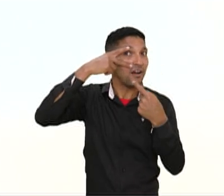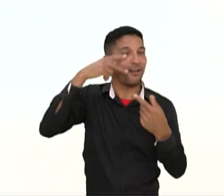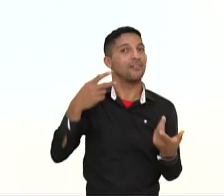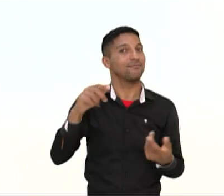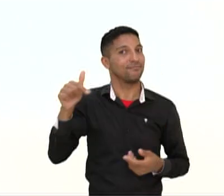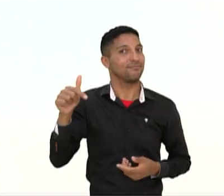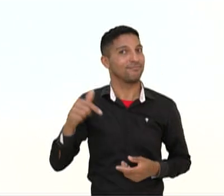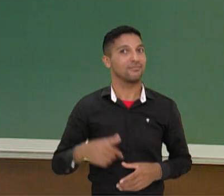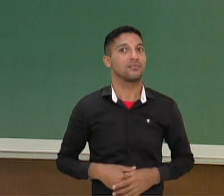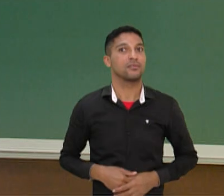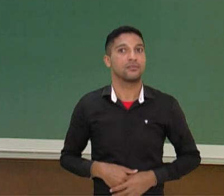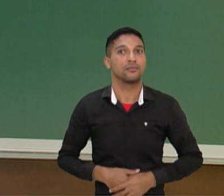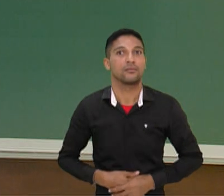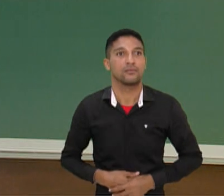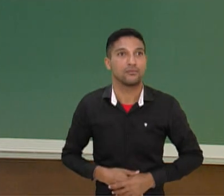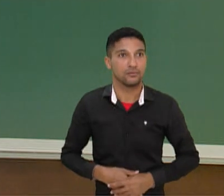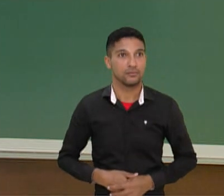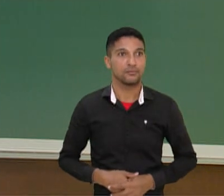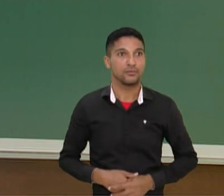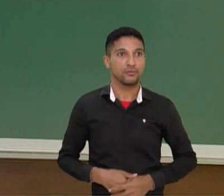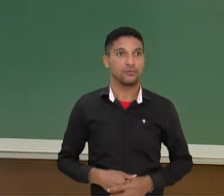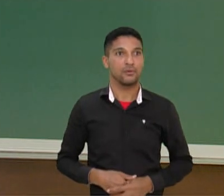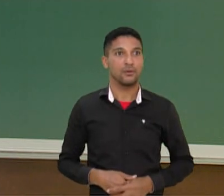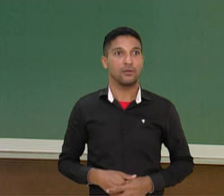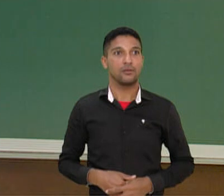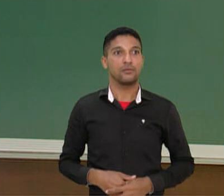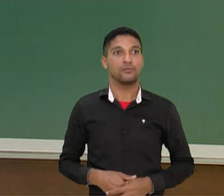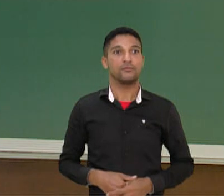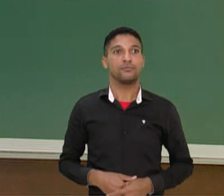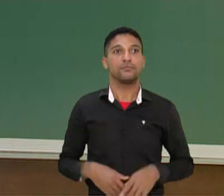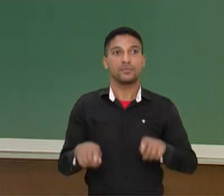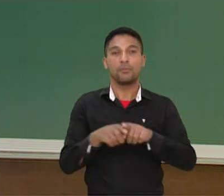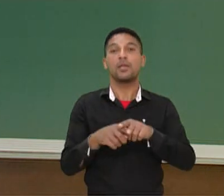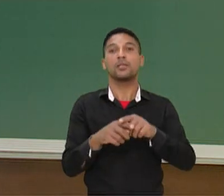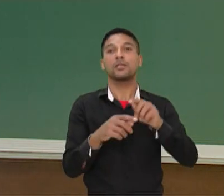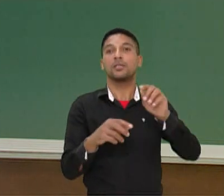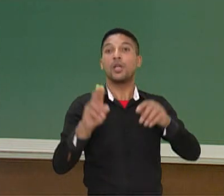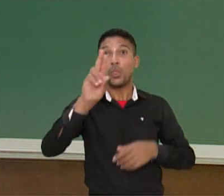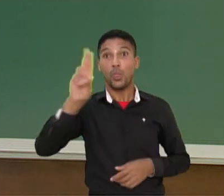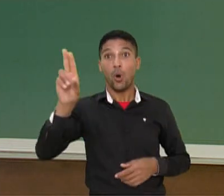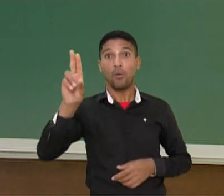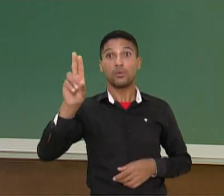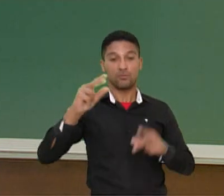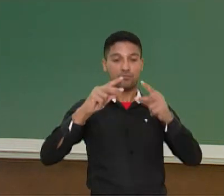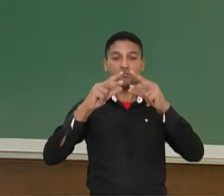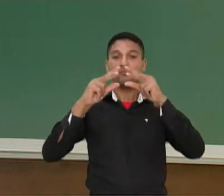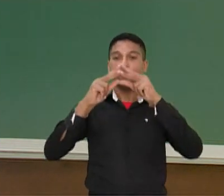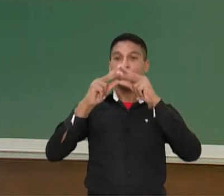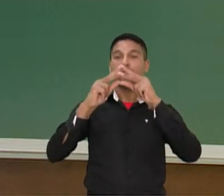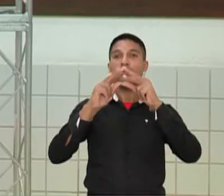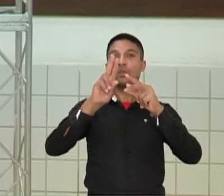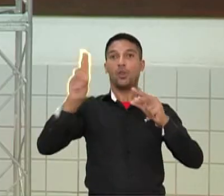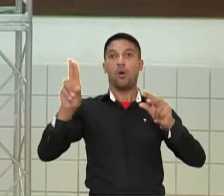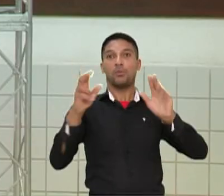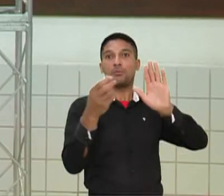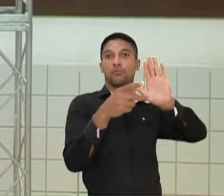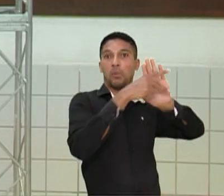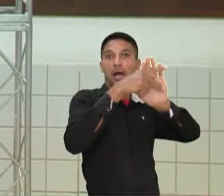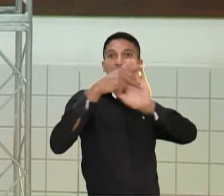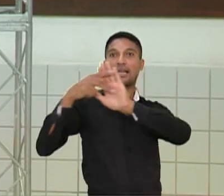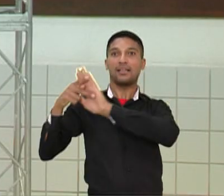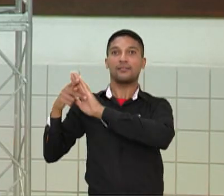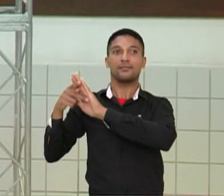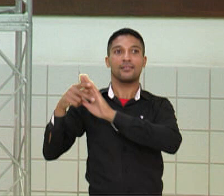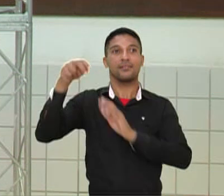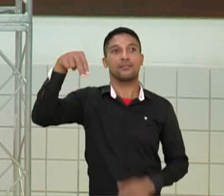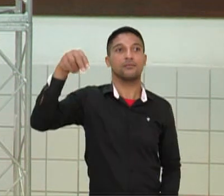lá bem legais. E as diagonais e o cálculo de diagonais, ok? Então, vamos focar nisso,